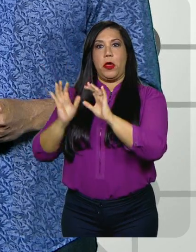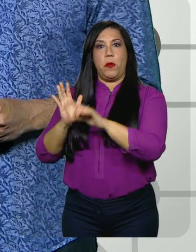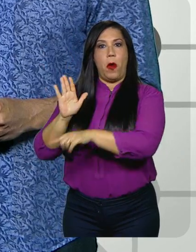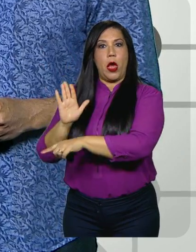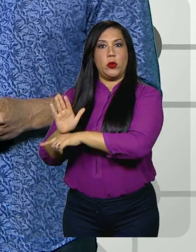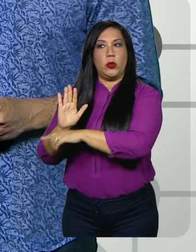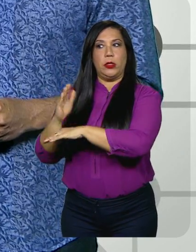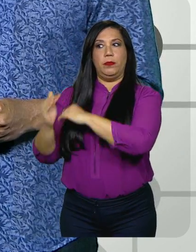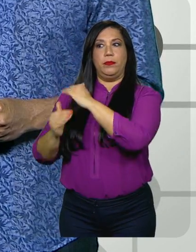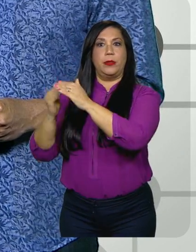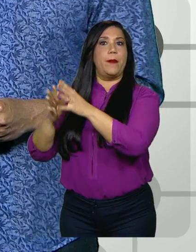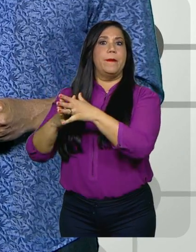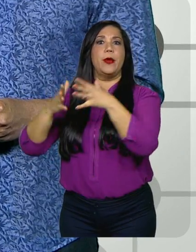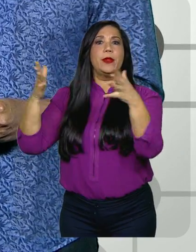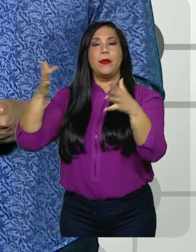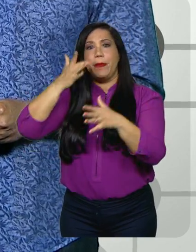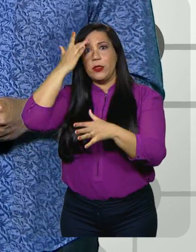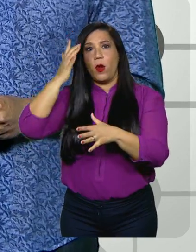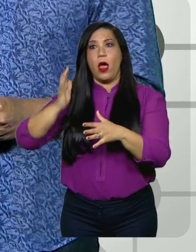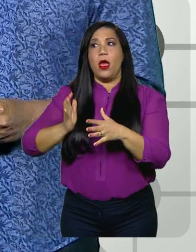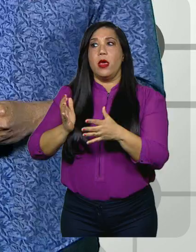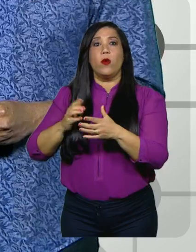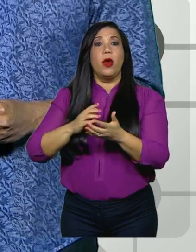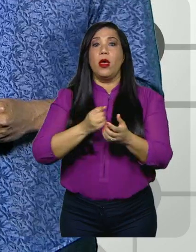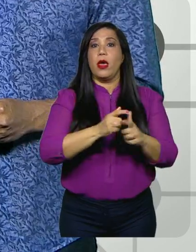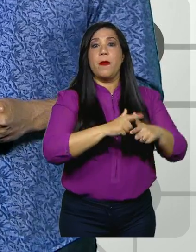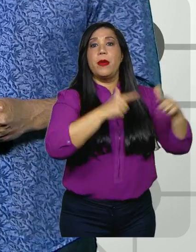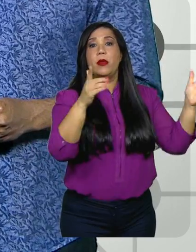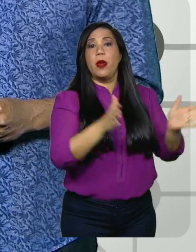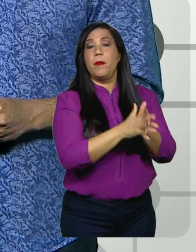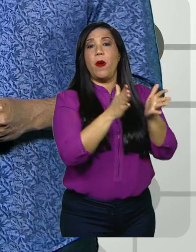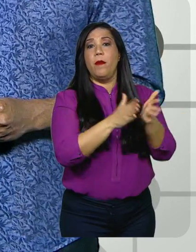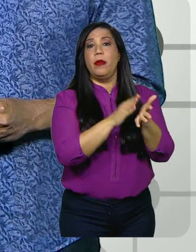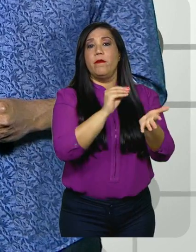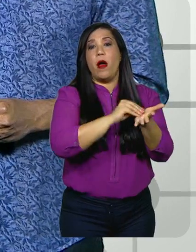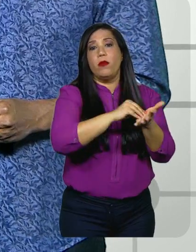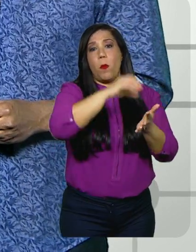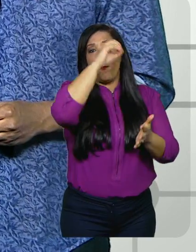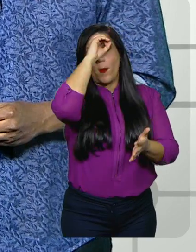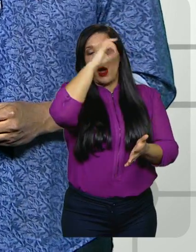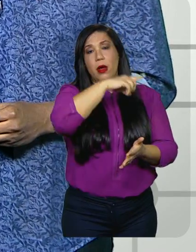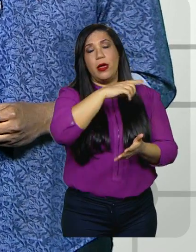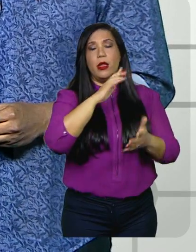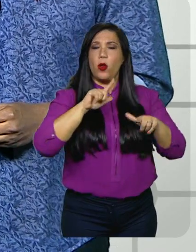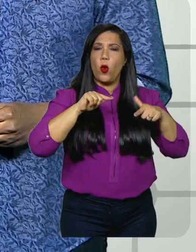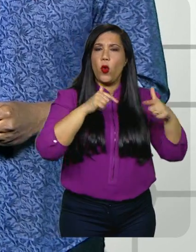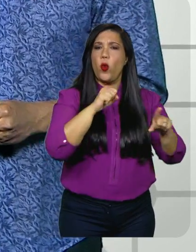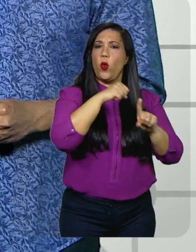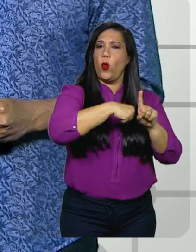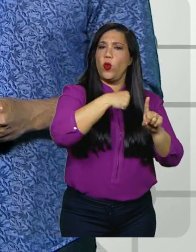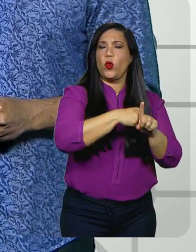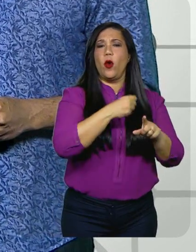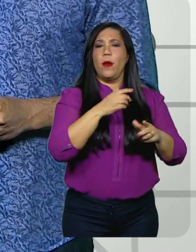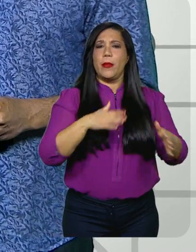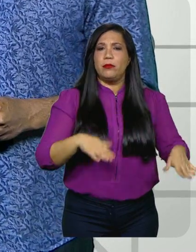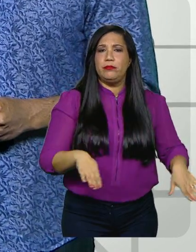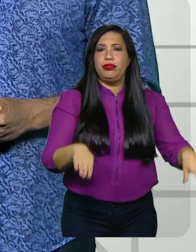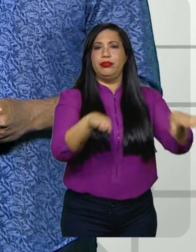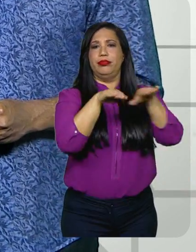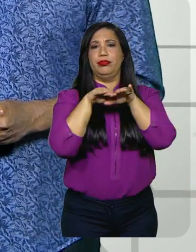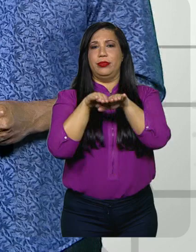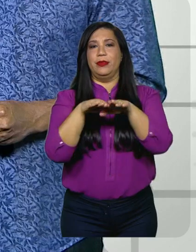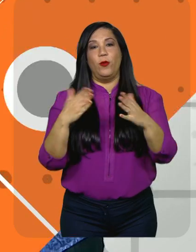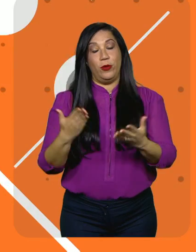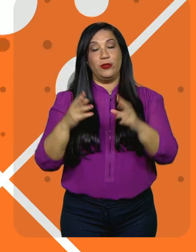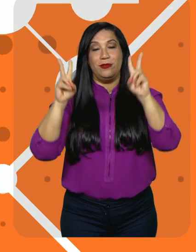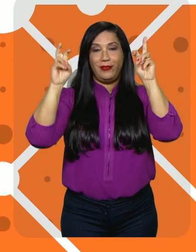mantinha a grande maioria da população em estado de analfabetismo e ignorância. Anísio Teixeira é tema de hoje do nosso quadro